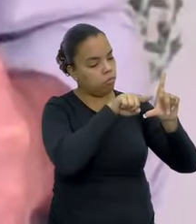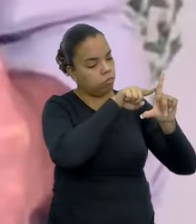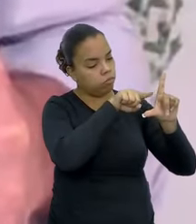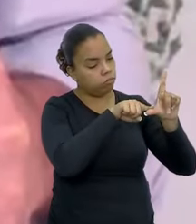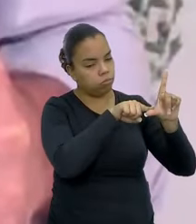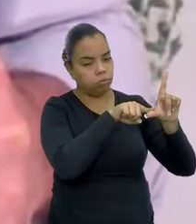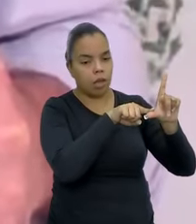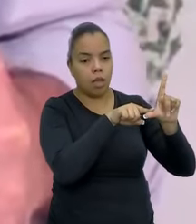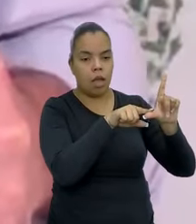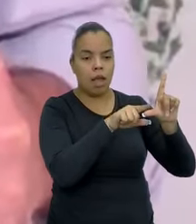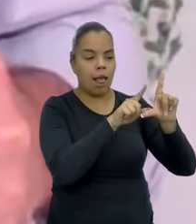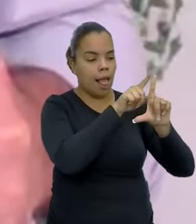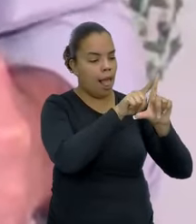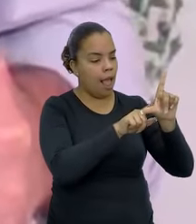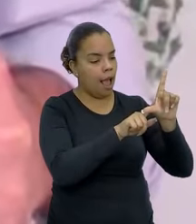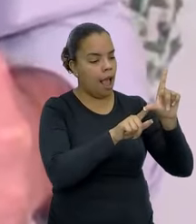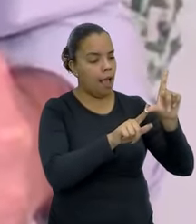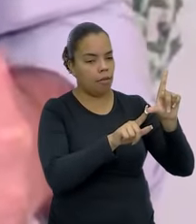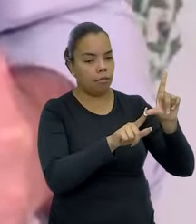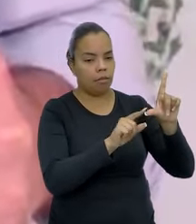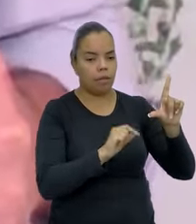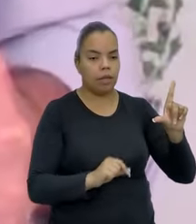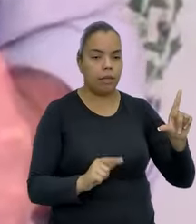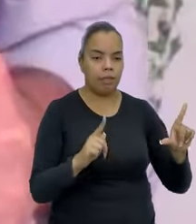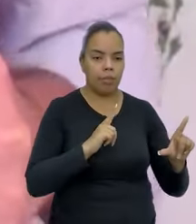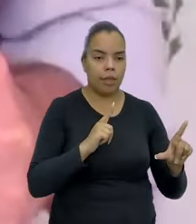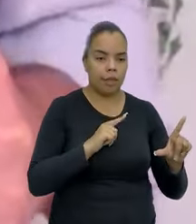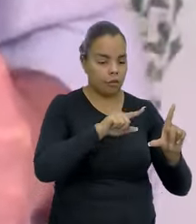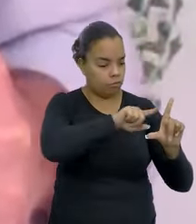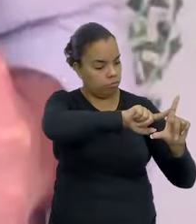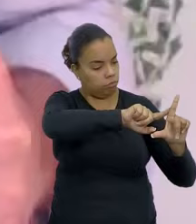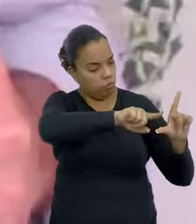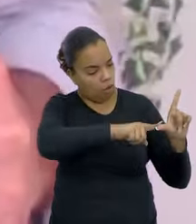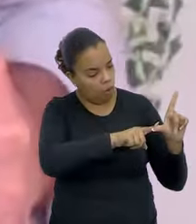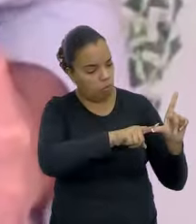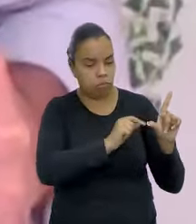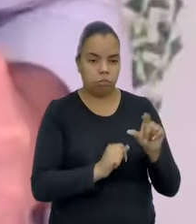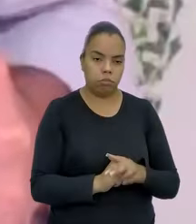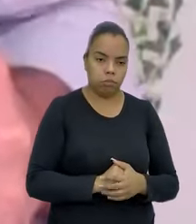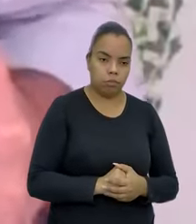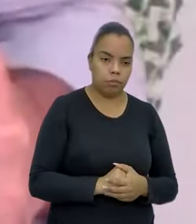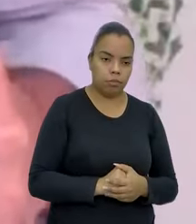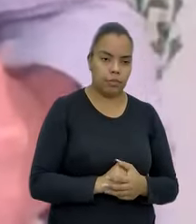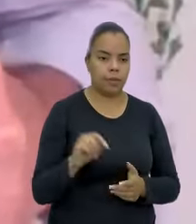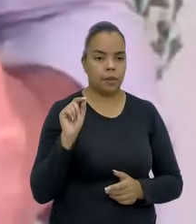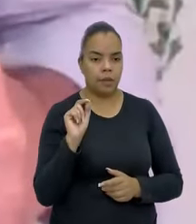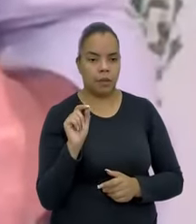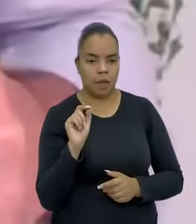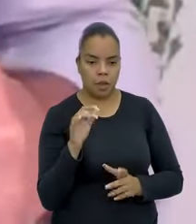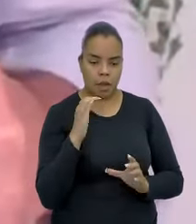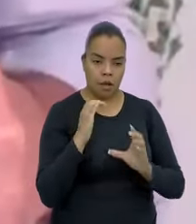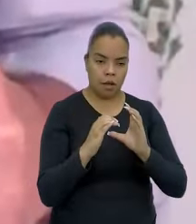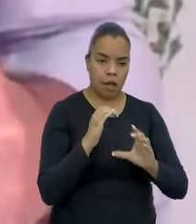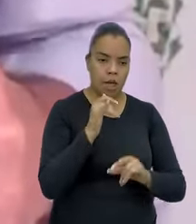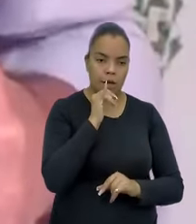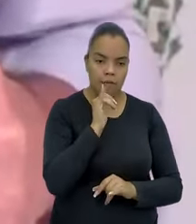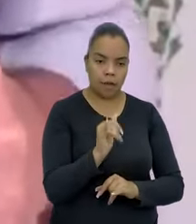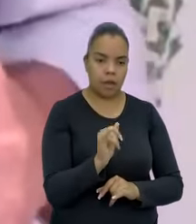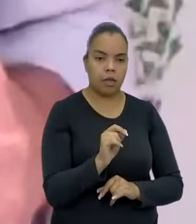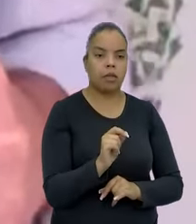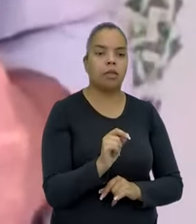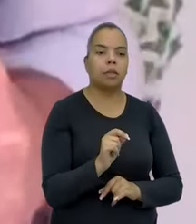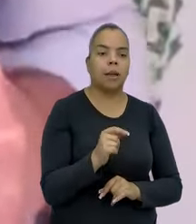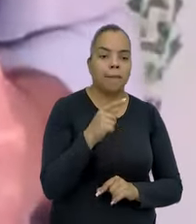uma vertical cruzando com uma horizontal formando ângulo reto Então você tá comunicando com estudante o